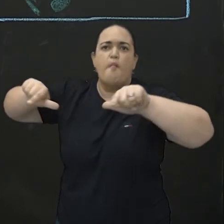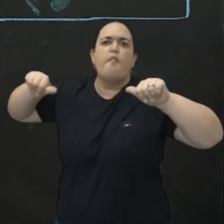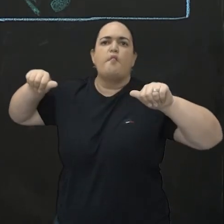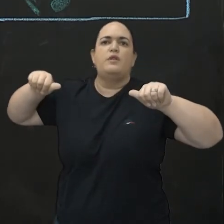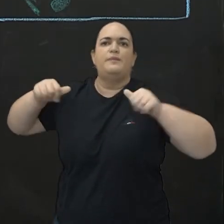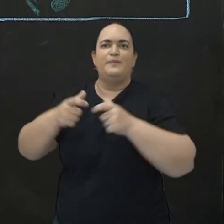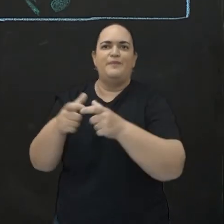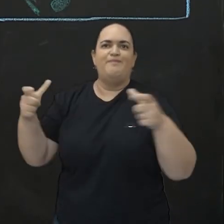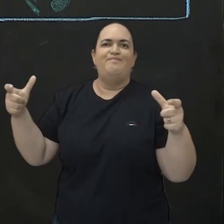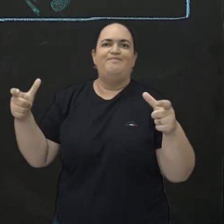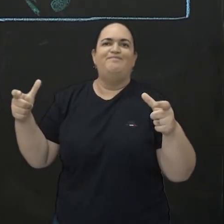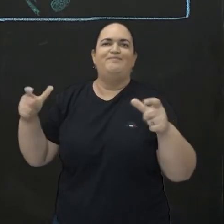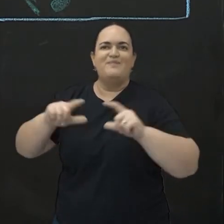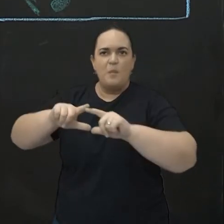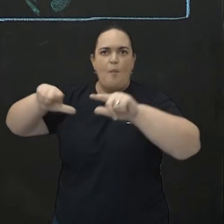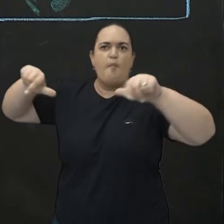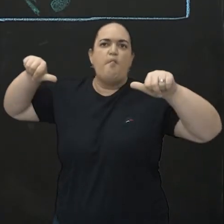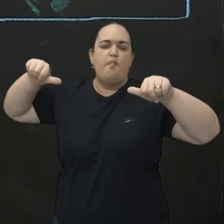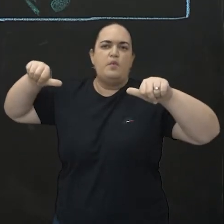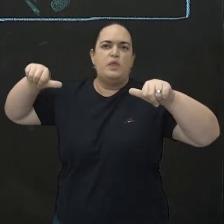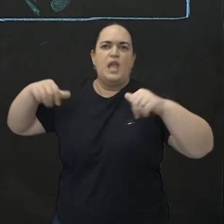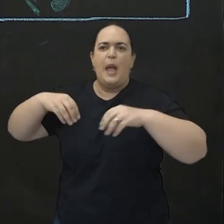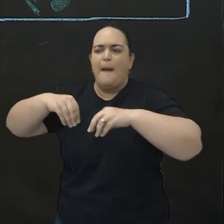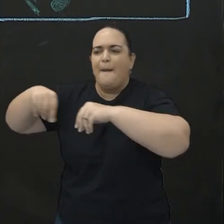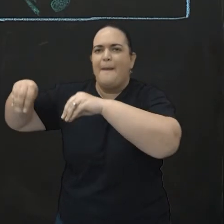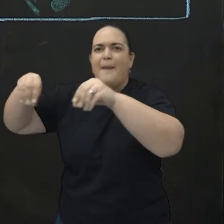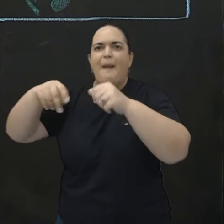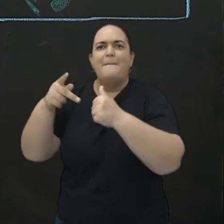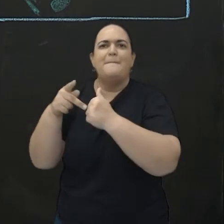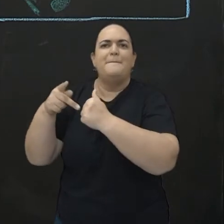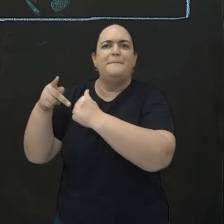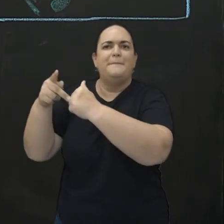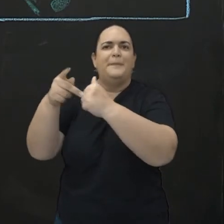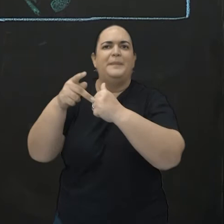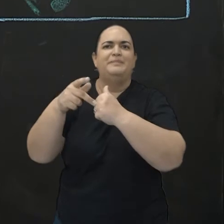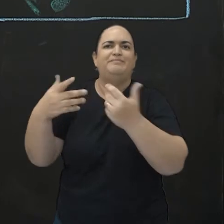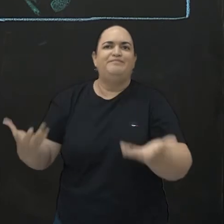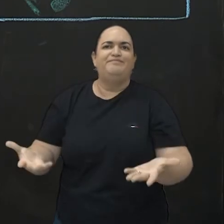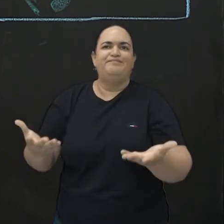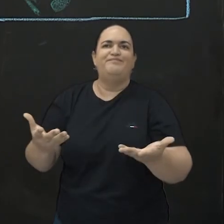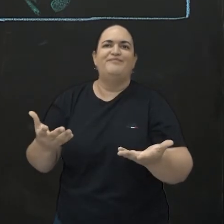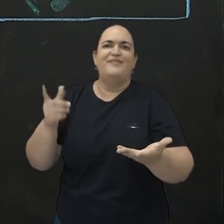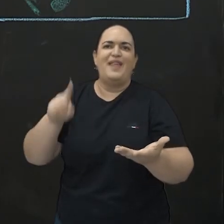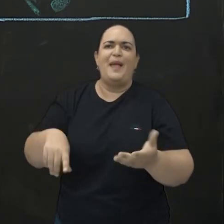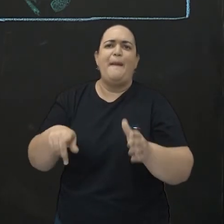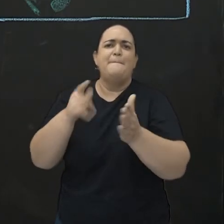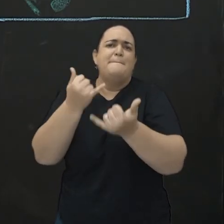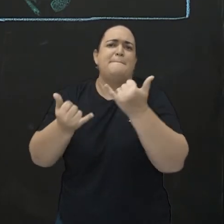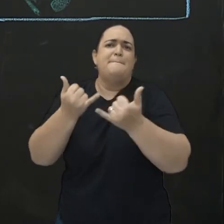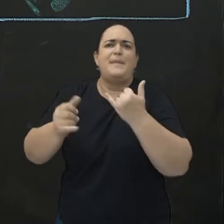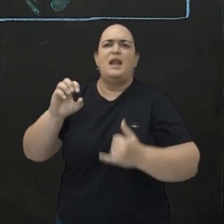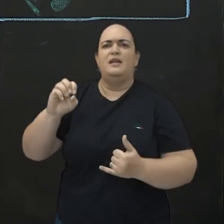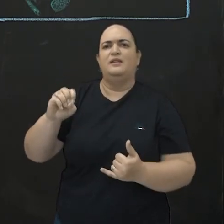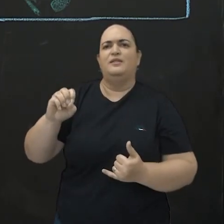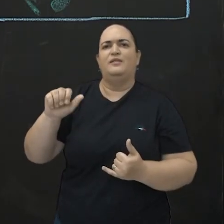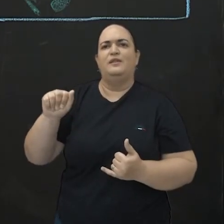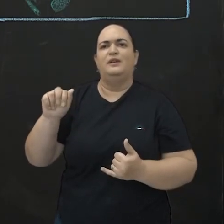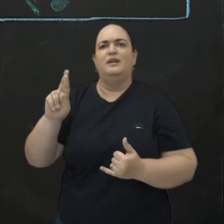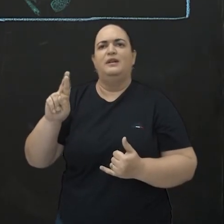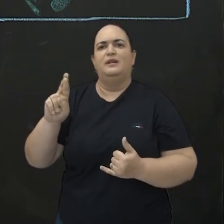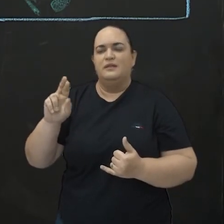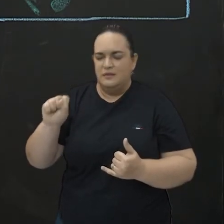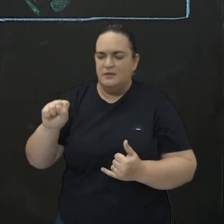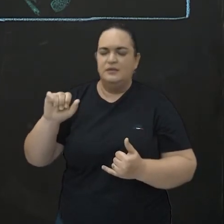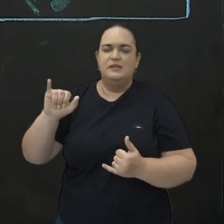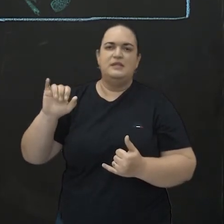área bastante arenosa, e em alguns pontos ali a formação de oásis ou então áreas no seu entorno de